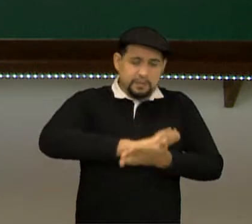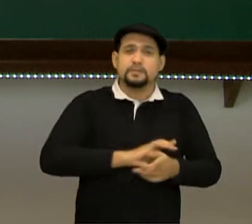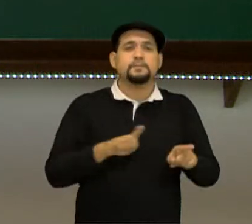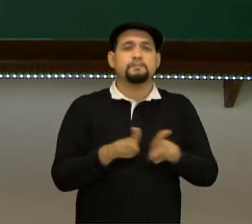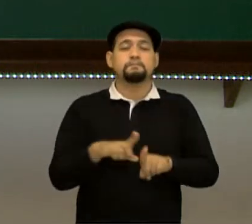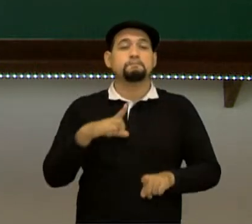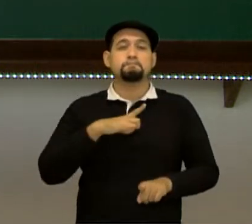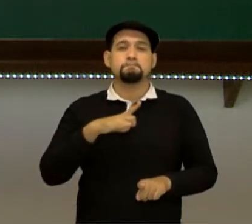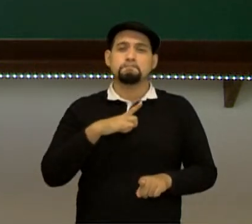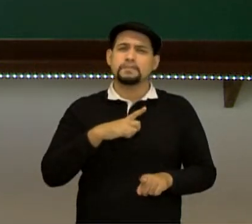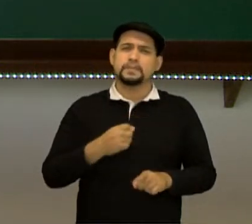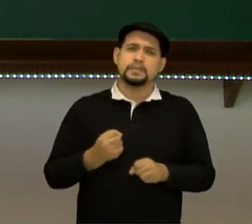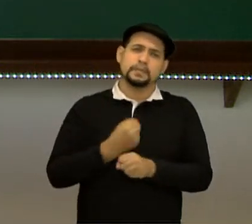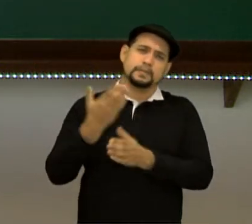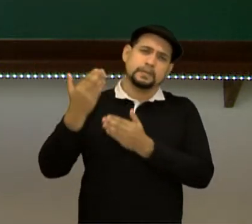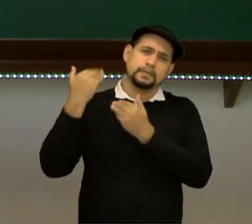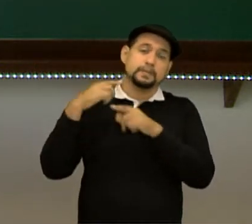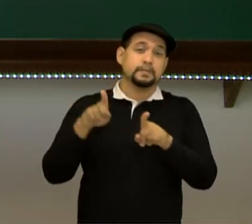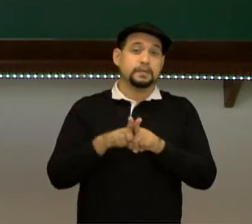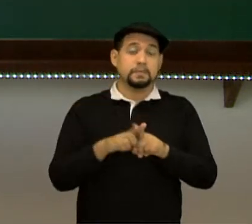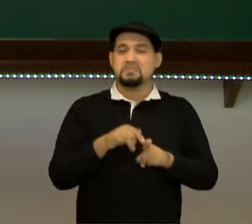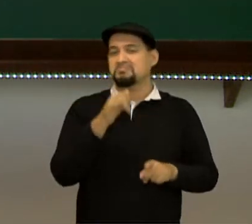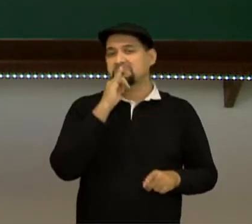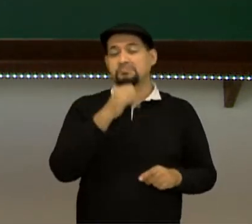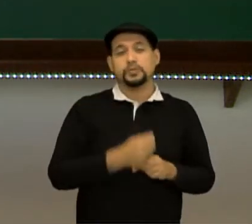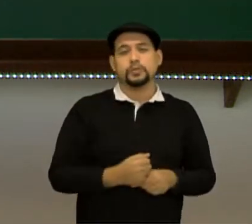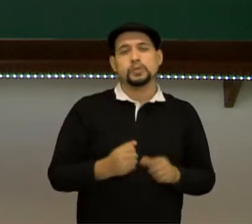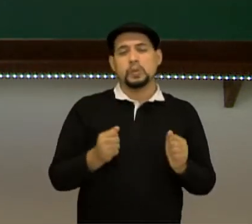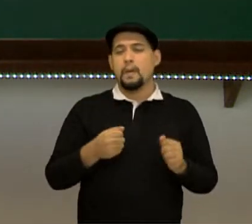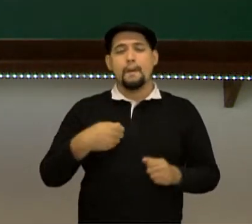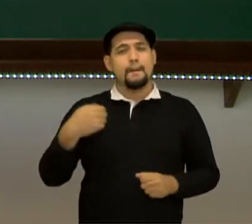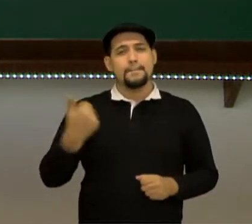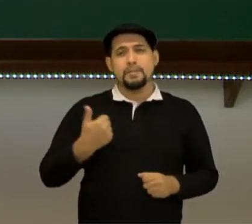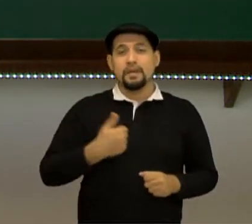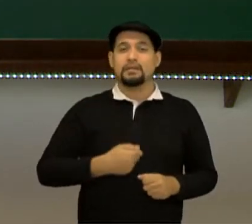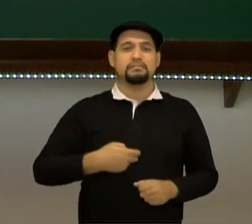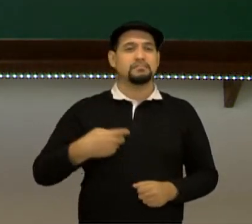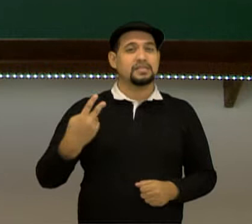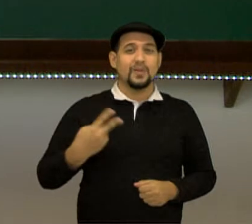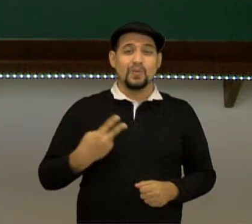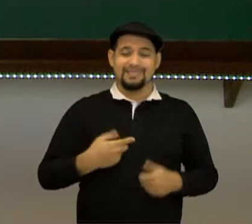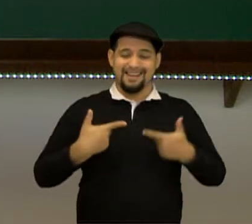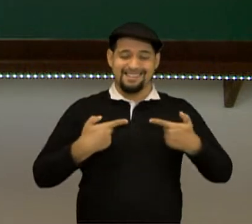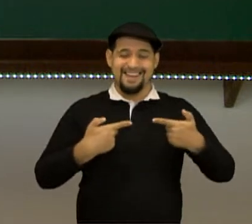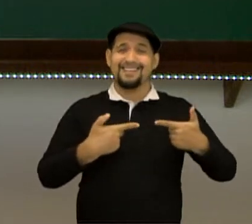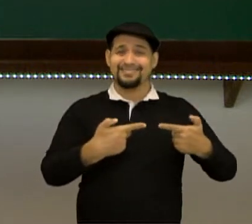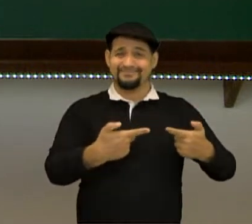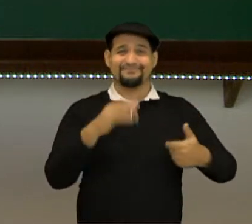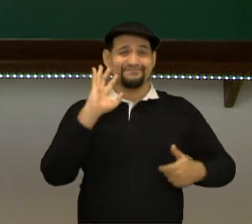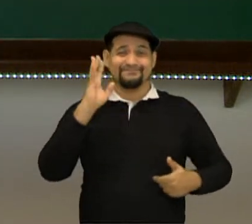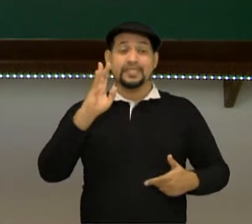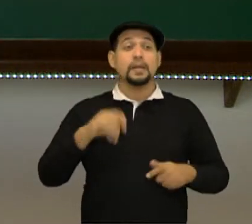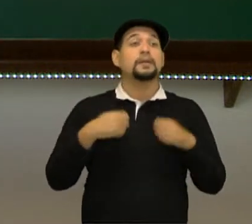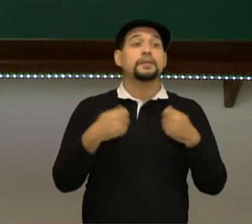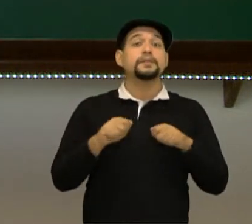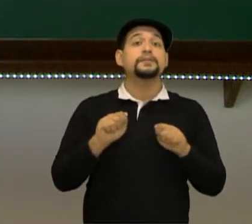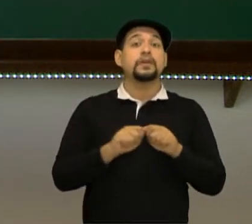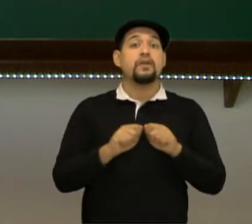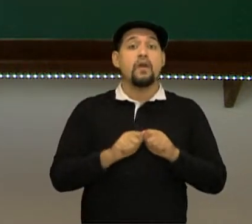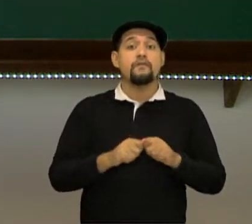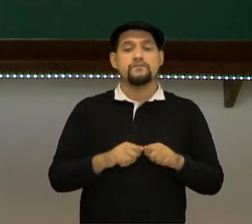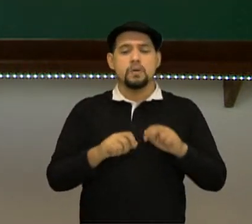proveniente dos anos tanto de primeira junto com Segunda Guerra Mundial e que havia uma necessidade de uma nova